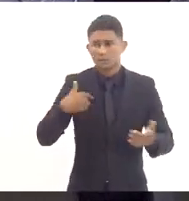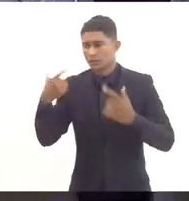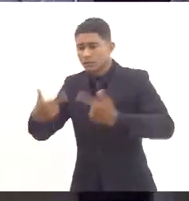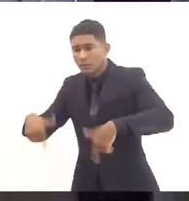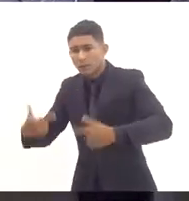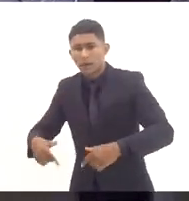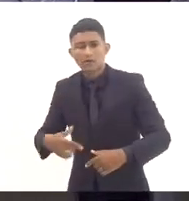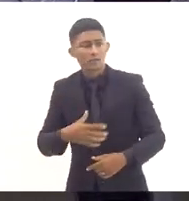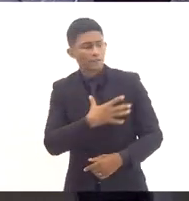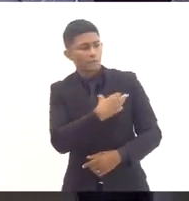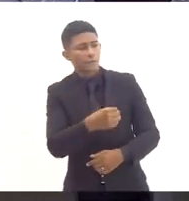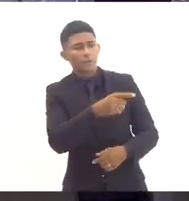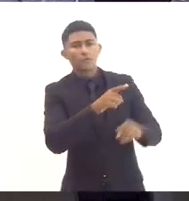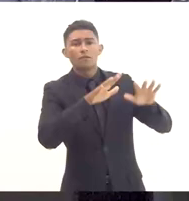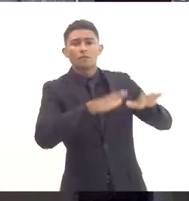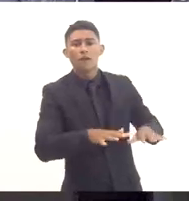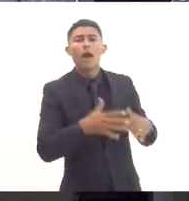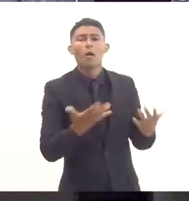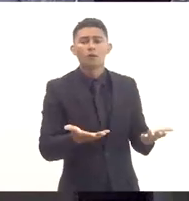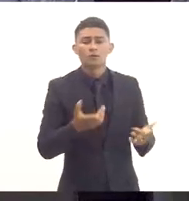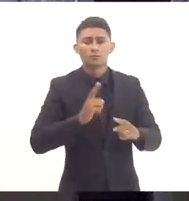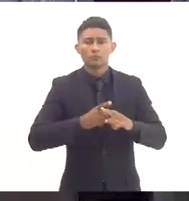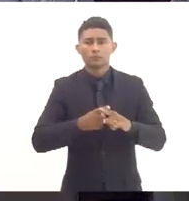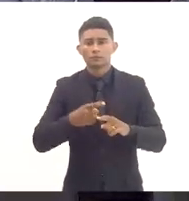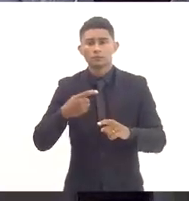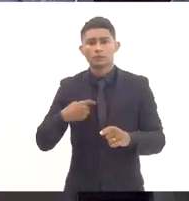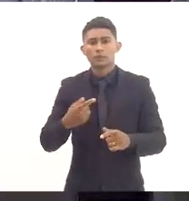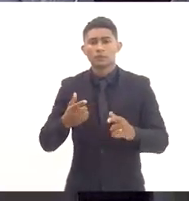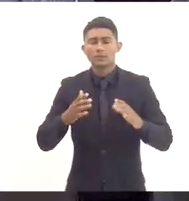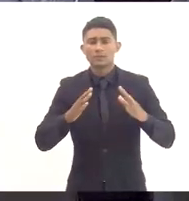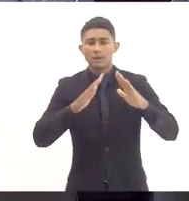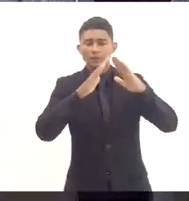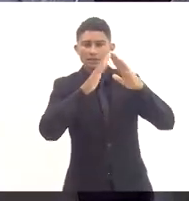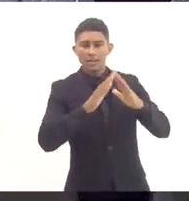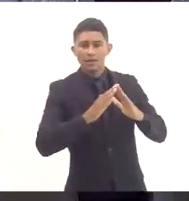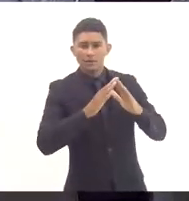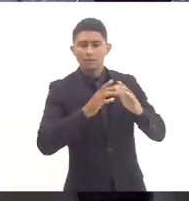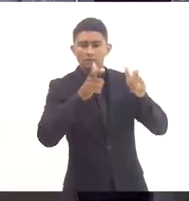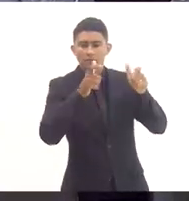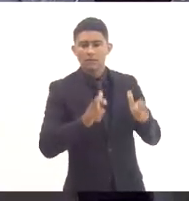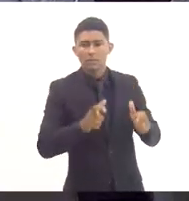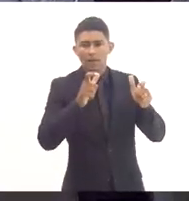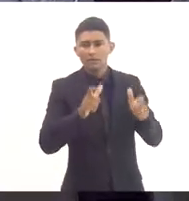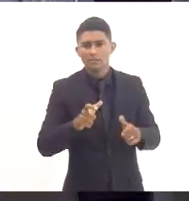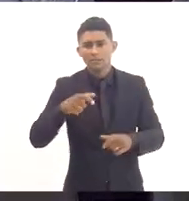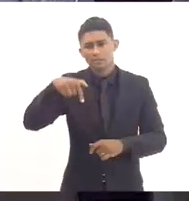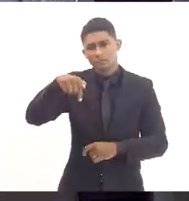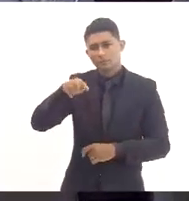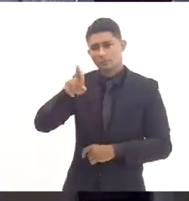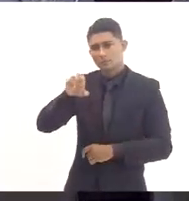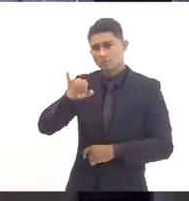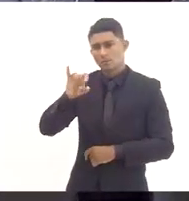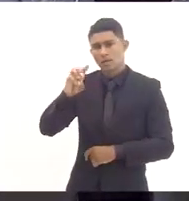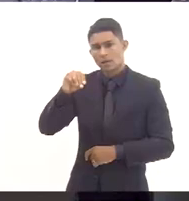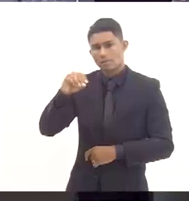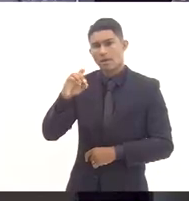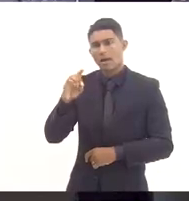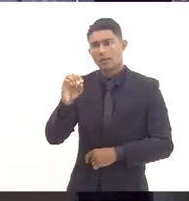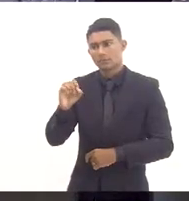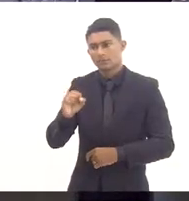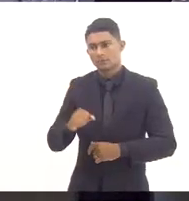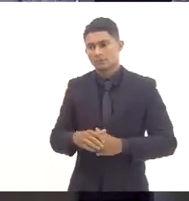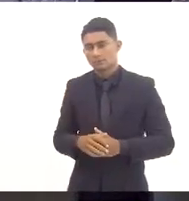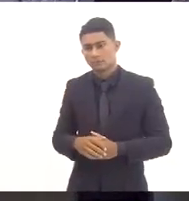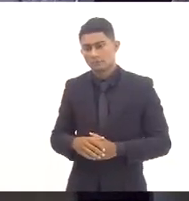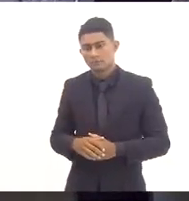quando vai trabalhar porque eu moro em Queimados foi trabalhar no centro do Rio eu vou ter que sair de casa 3 e 6 da manhã 3:30 da manhã não que creche